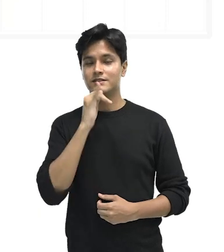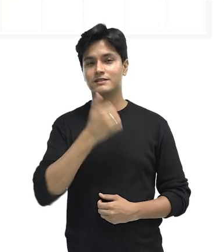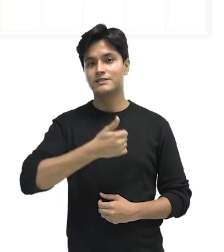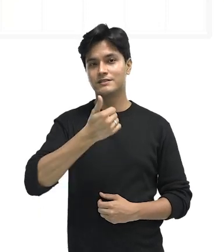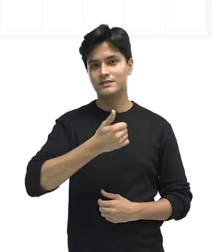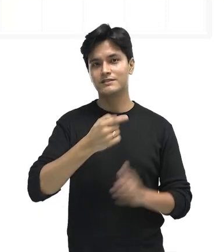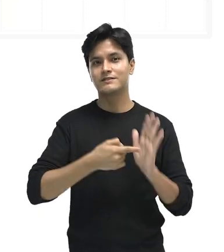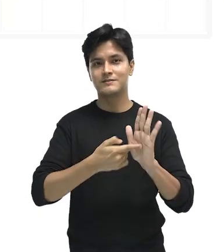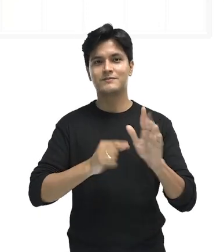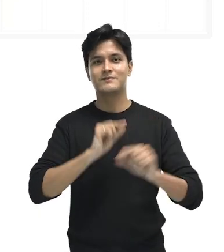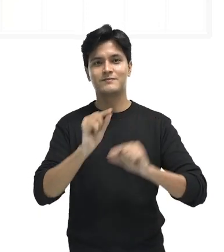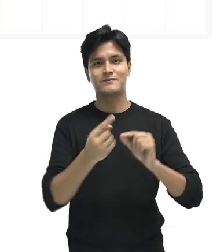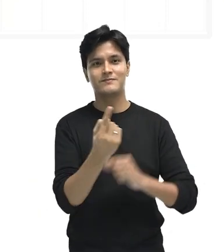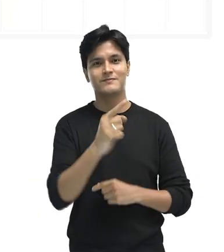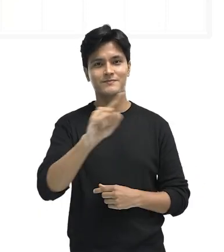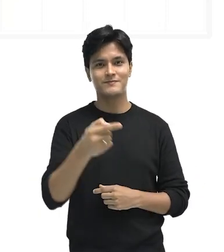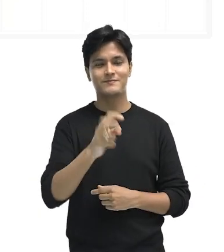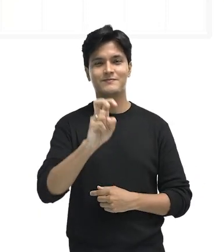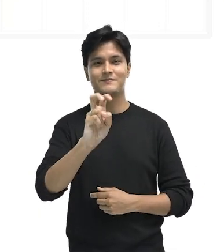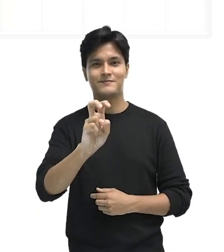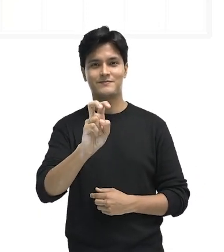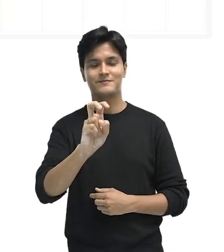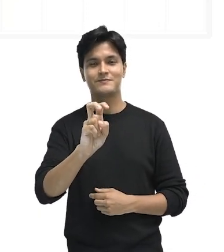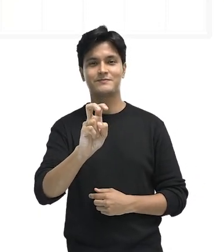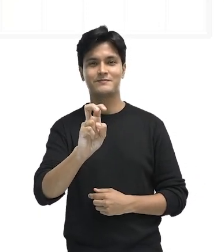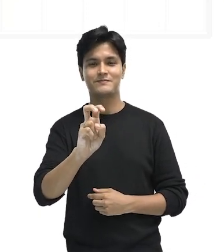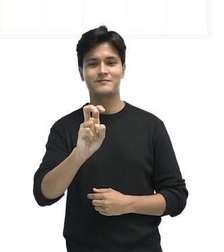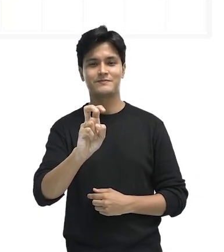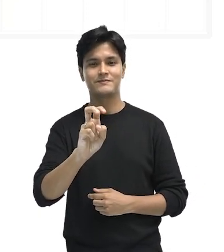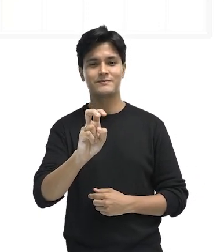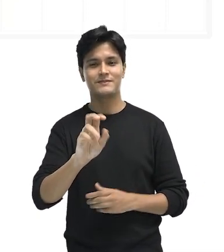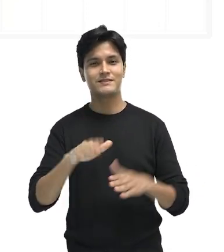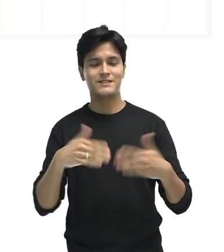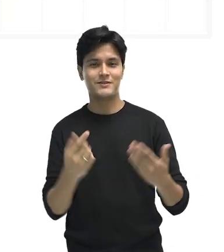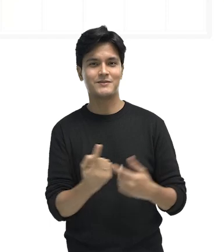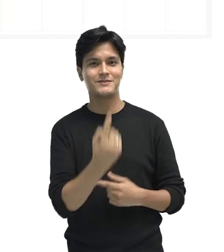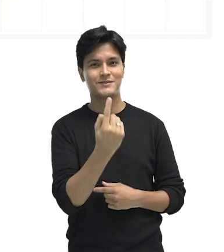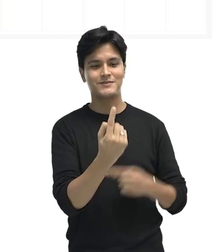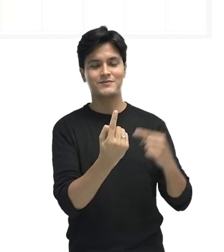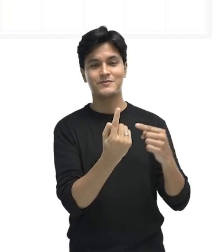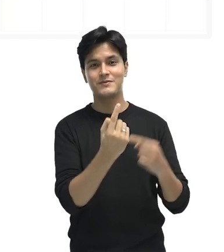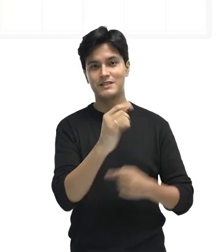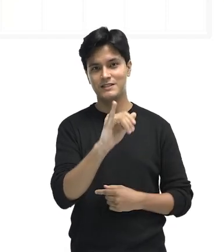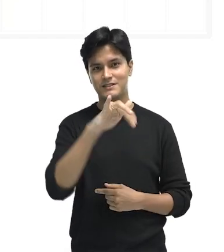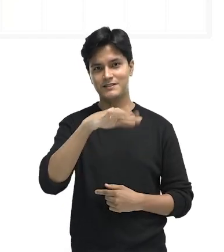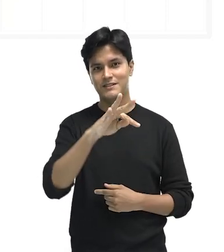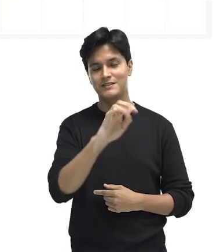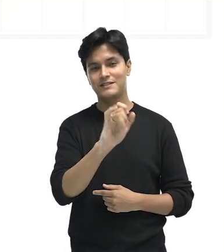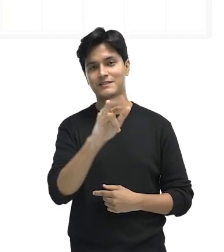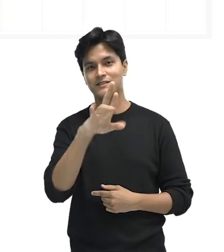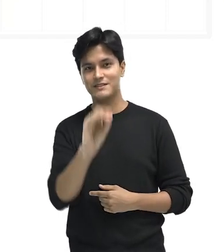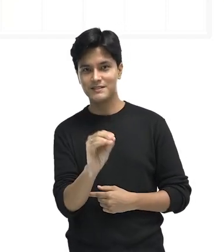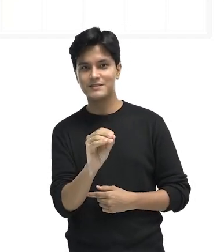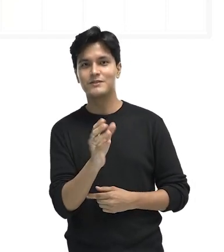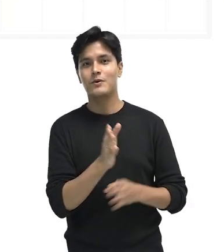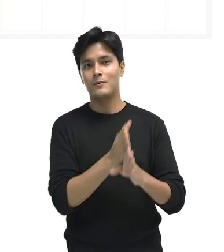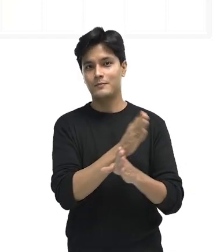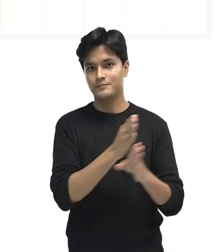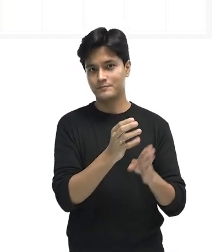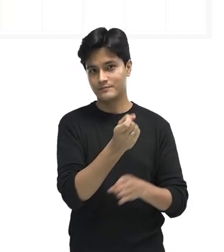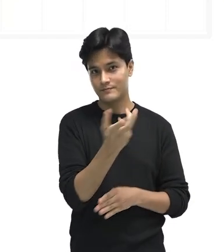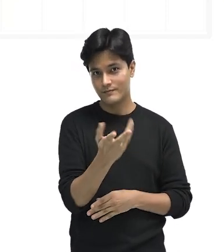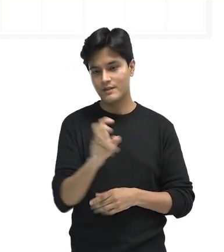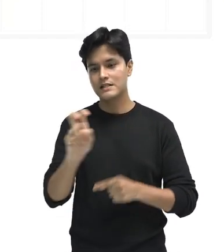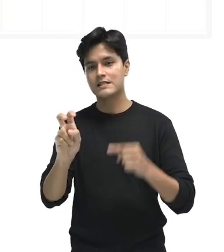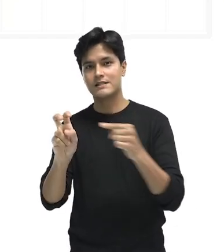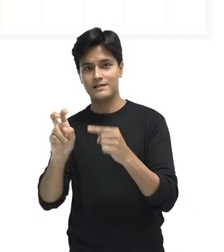né? 1,5. Então, 1 inteiro e 5